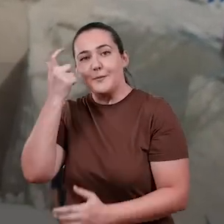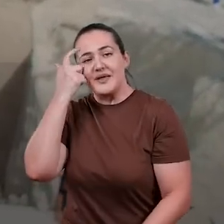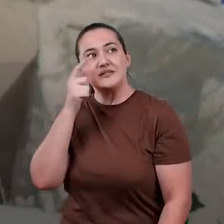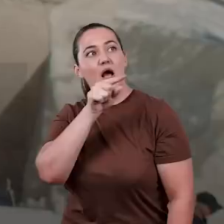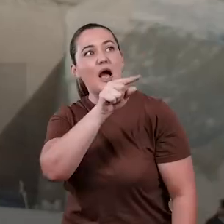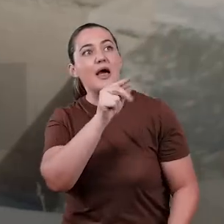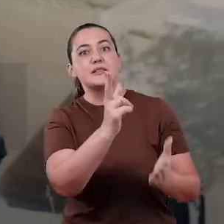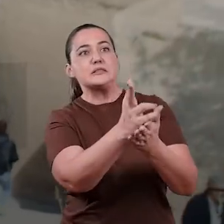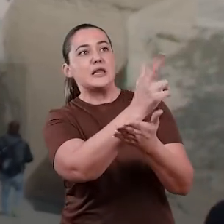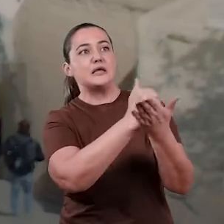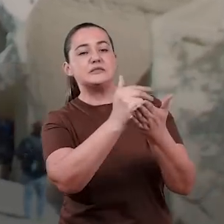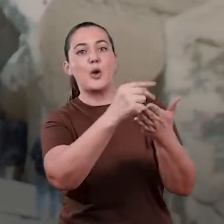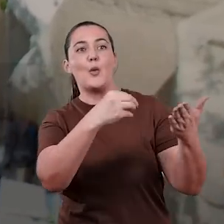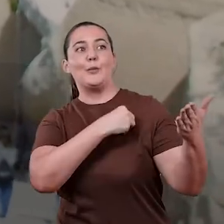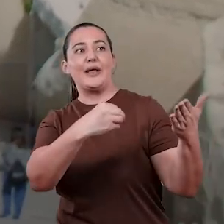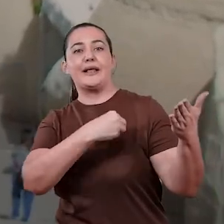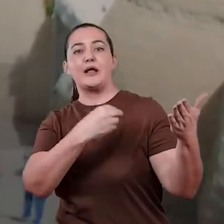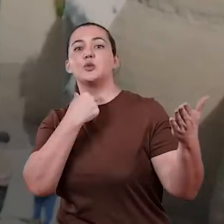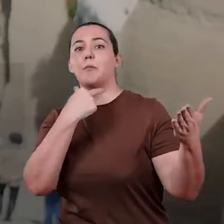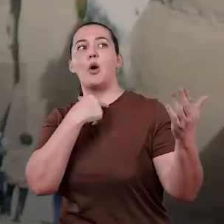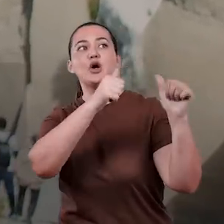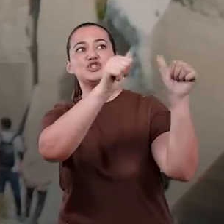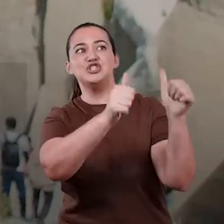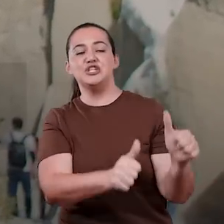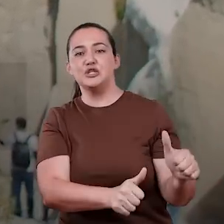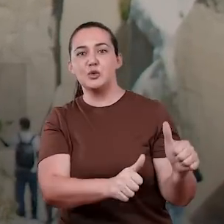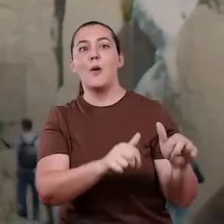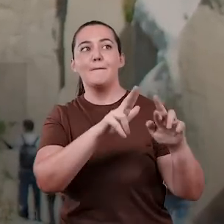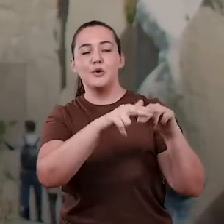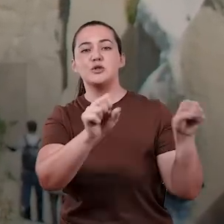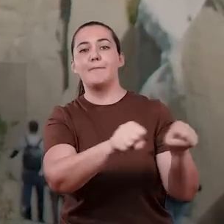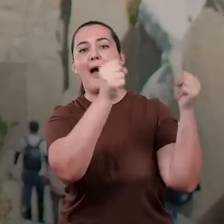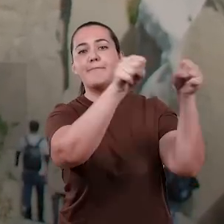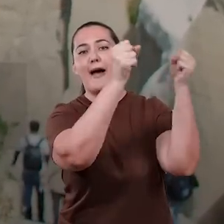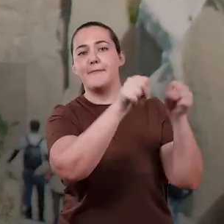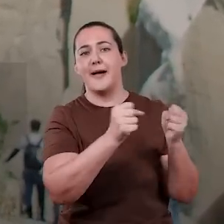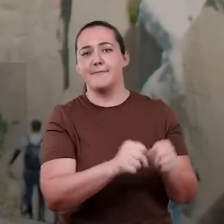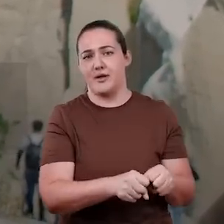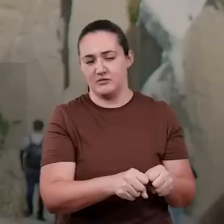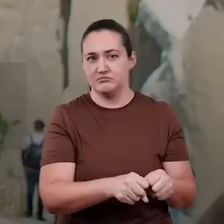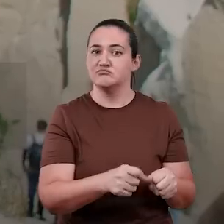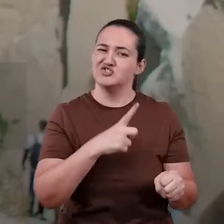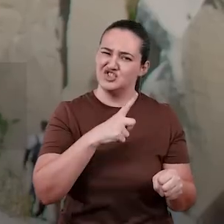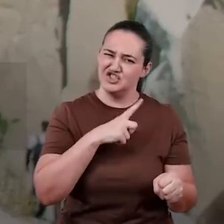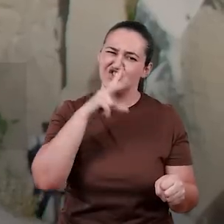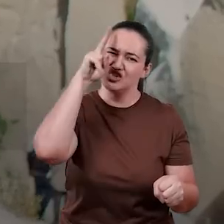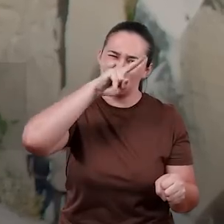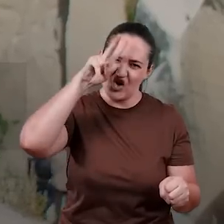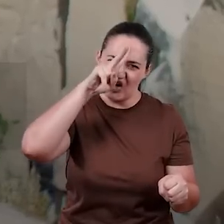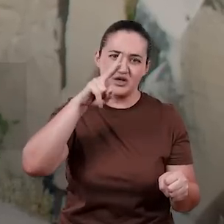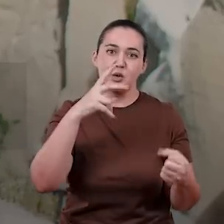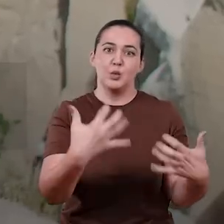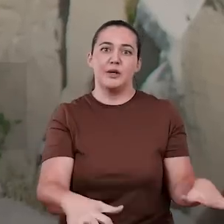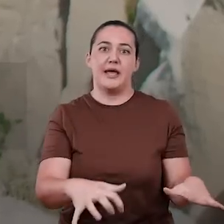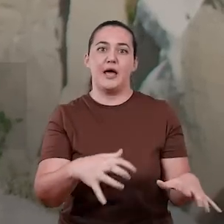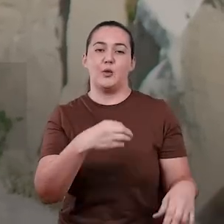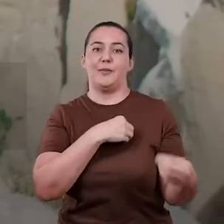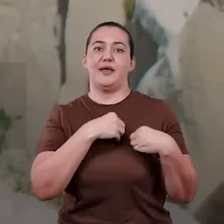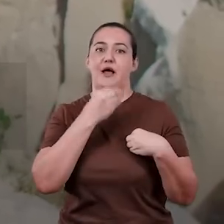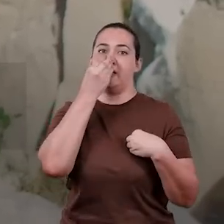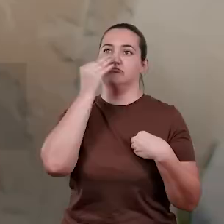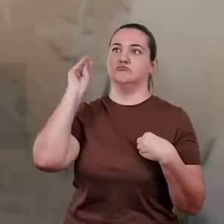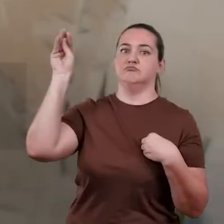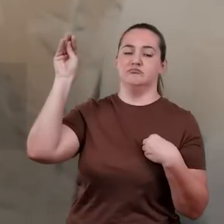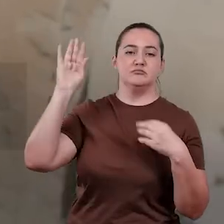era pecado ter imagens, ícones dentro da igreja e por isso depredavam aquelas imagens para parar de pecar